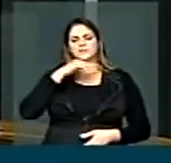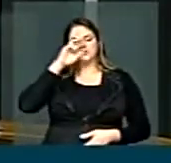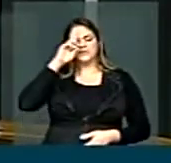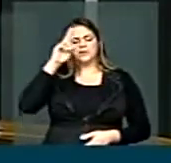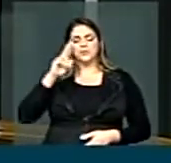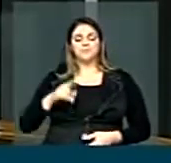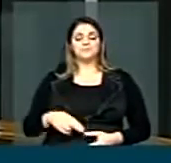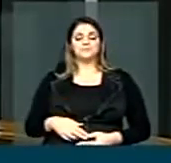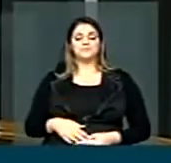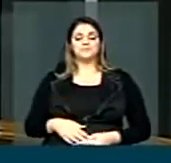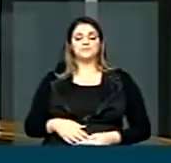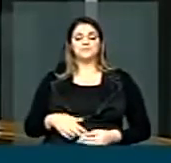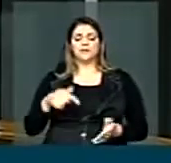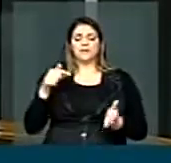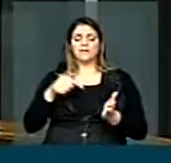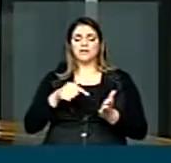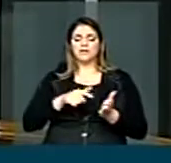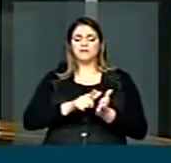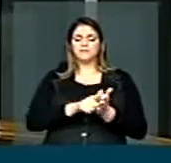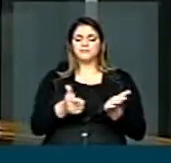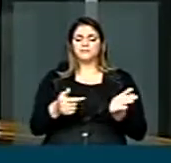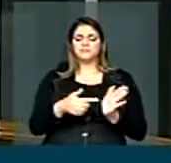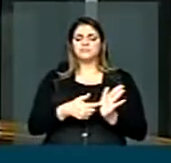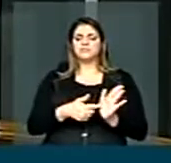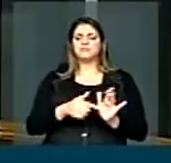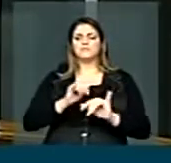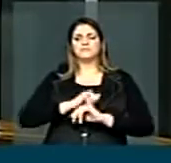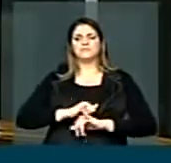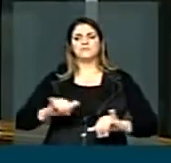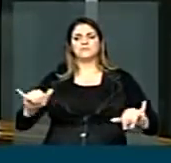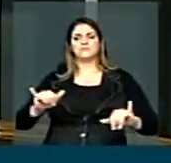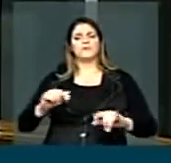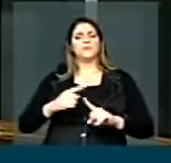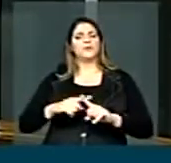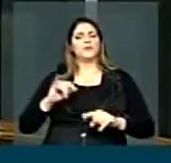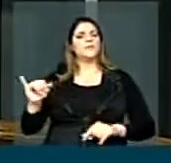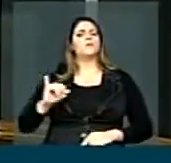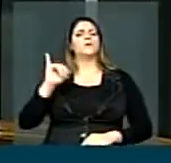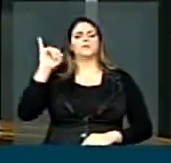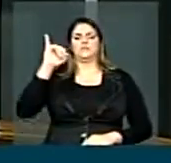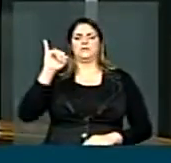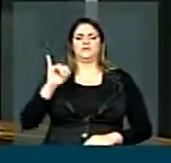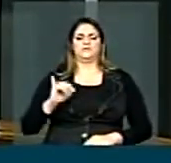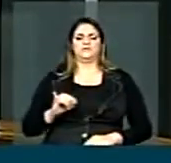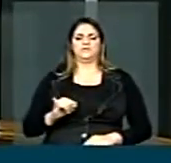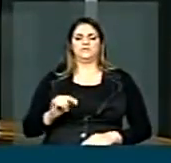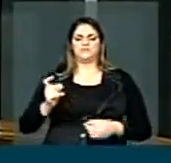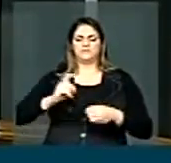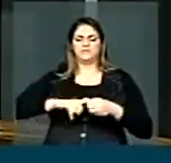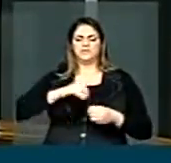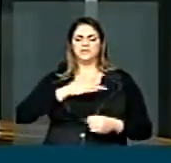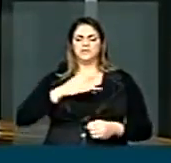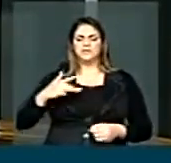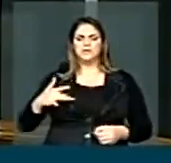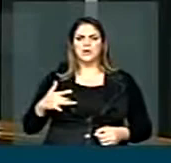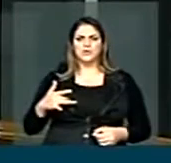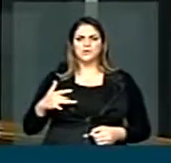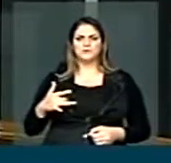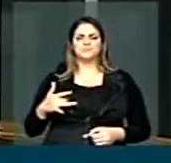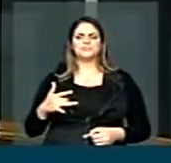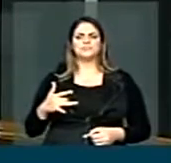para que essa matéria fosse registrada pela sua importância. Os planos de saúde